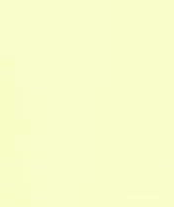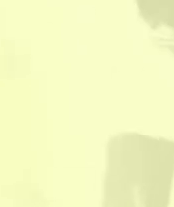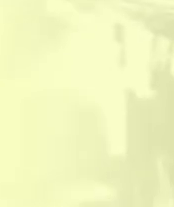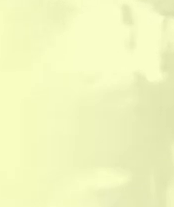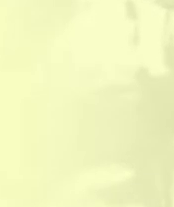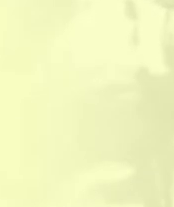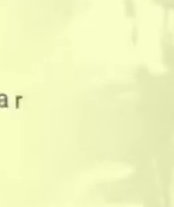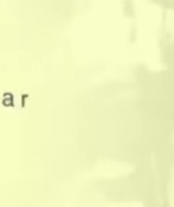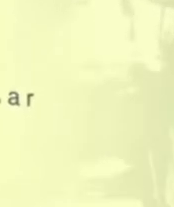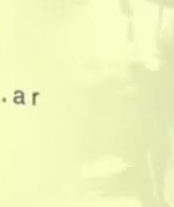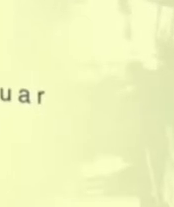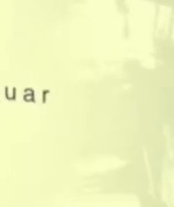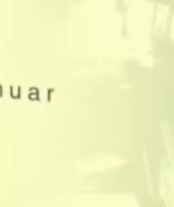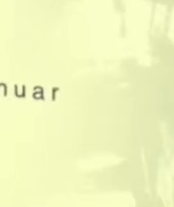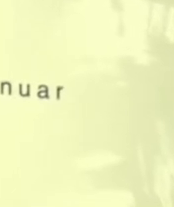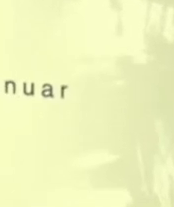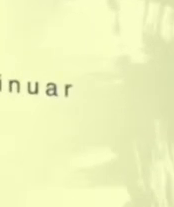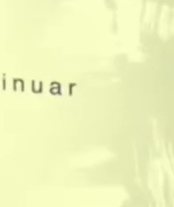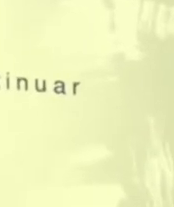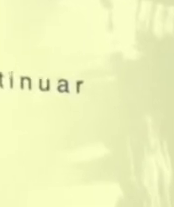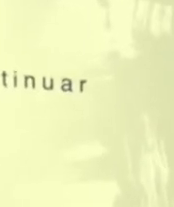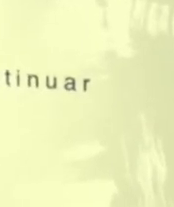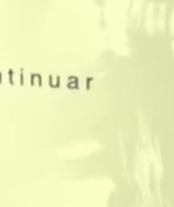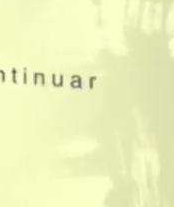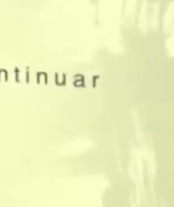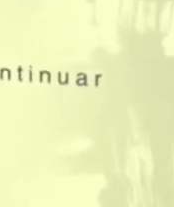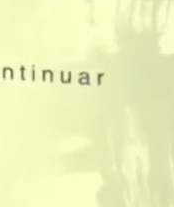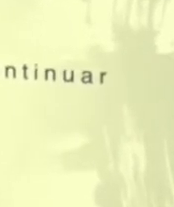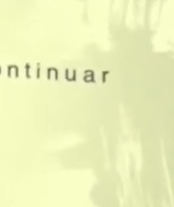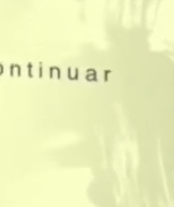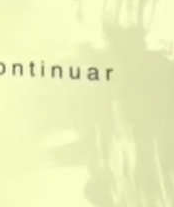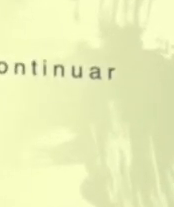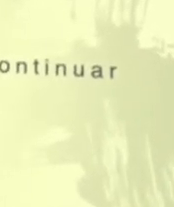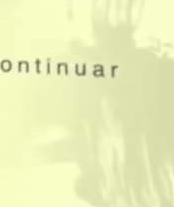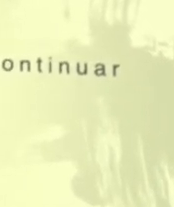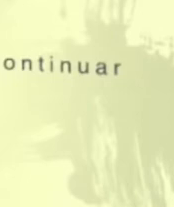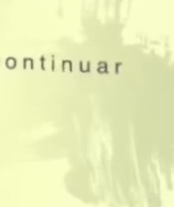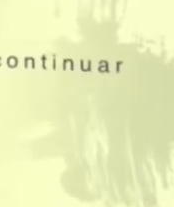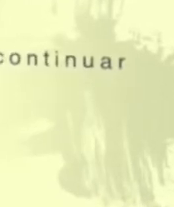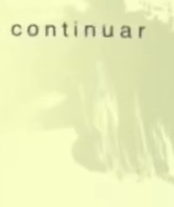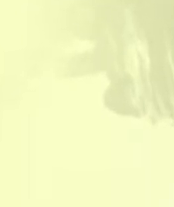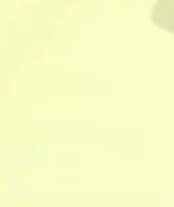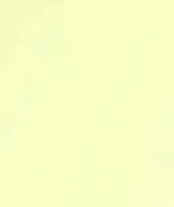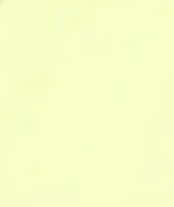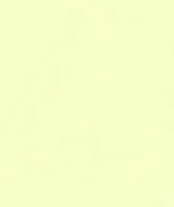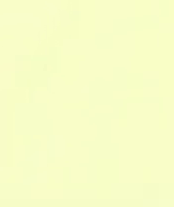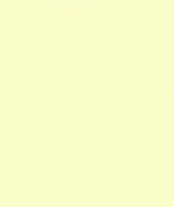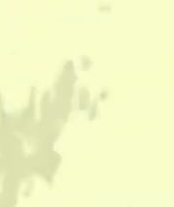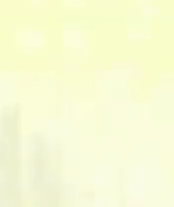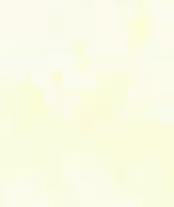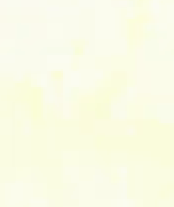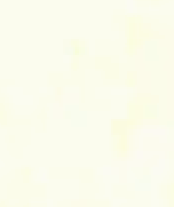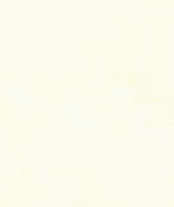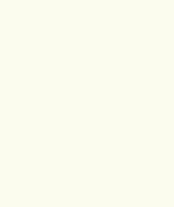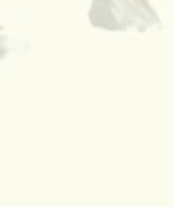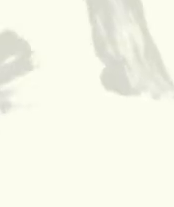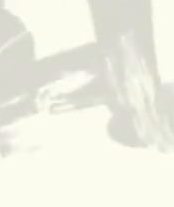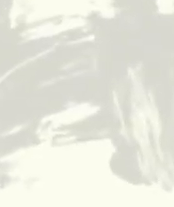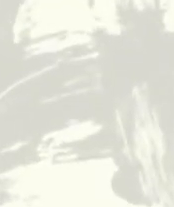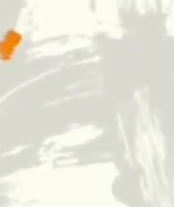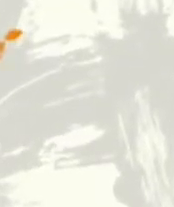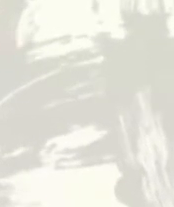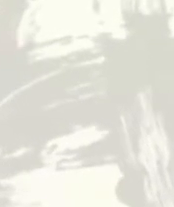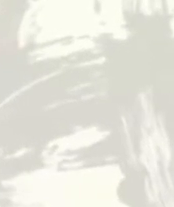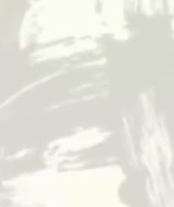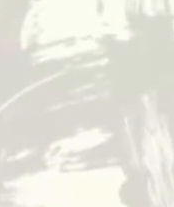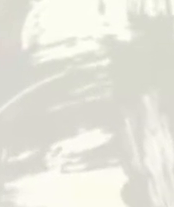muito gratificante. Realmente, boa, assim, é um combustível para a gente continuar. Então, a gente poder ser a voz de tantas e tantas pessoas